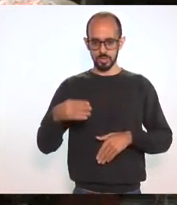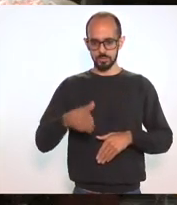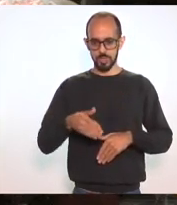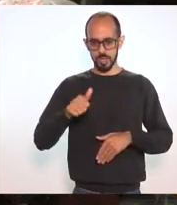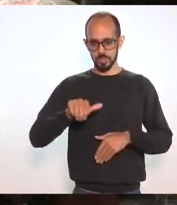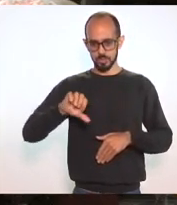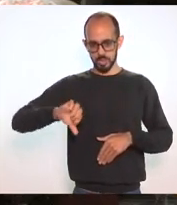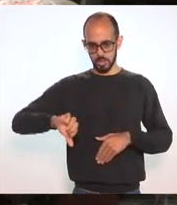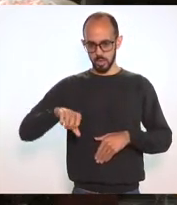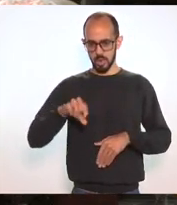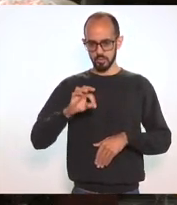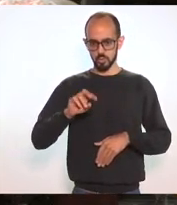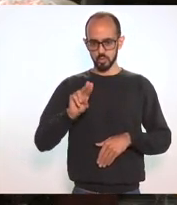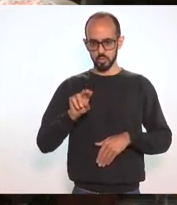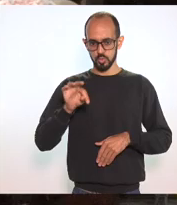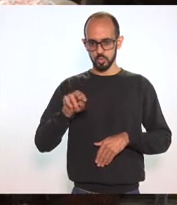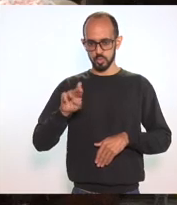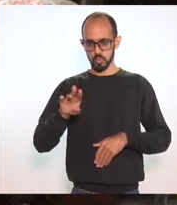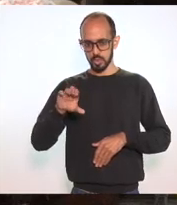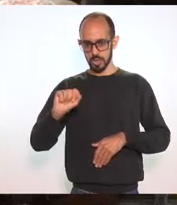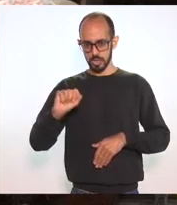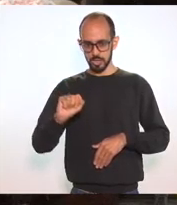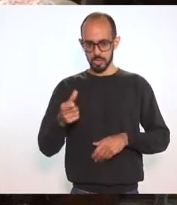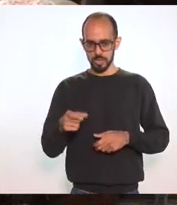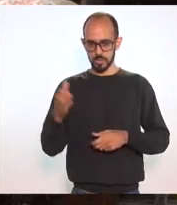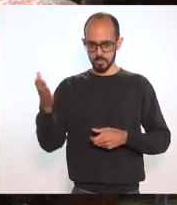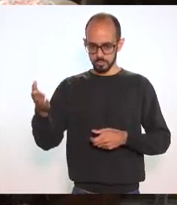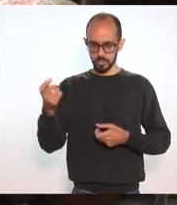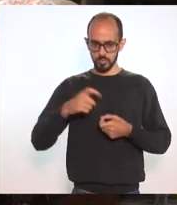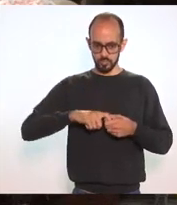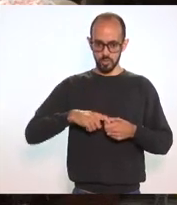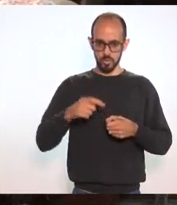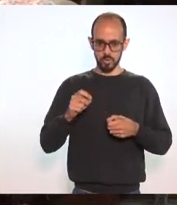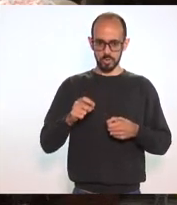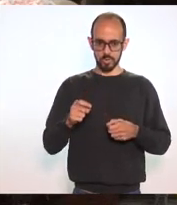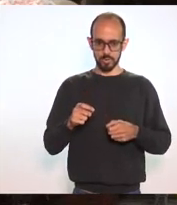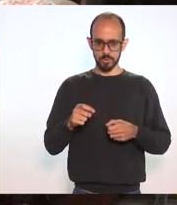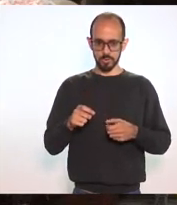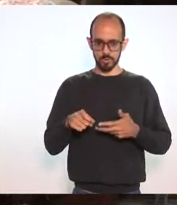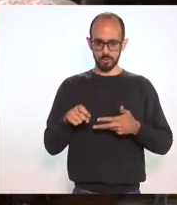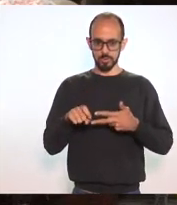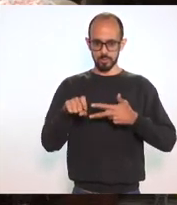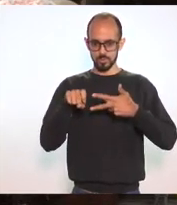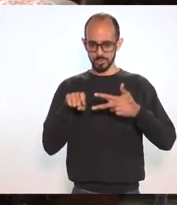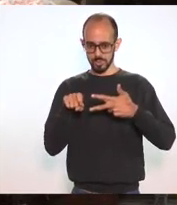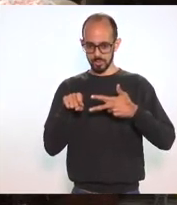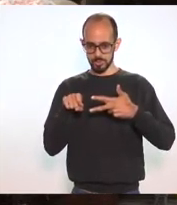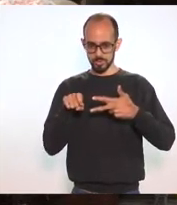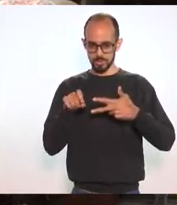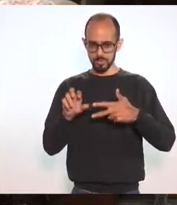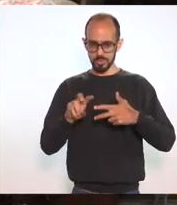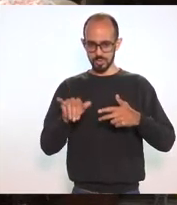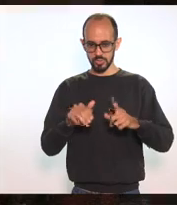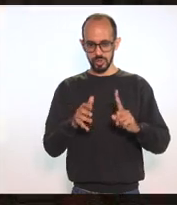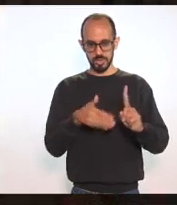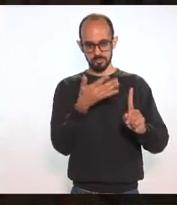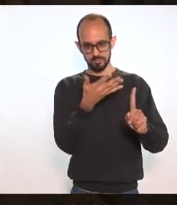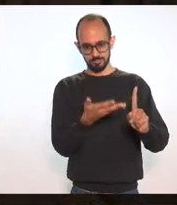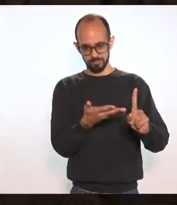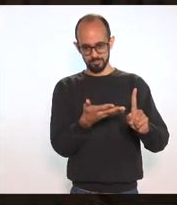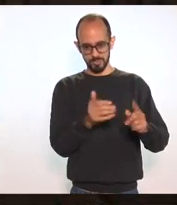133/2019, do deputado do Tutuca. Vossa Excelência vai retornar para o Executivo, vamos fazer para prestigiá-lo. Vossa Excelência merece. Senhores que aprovam, eles